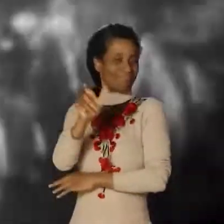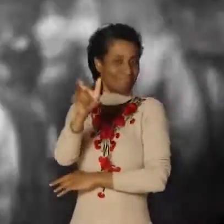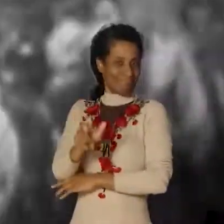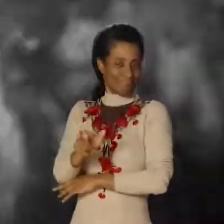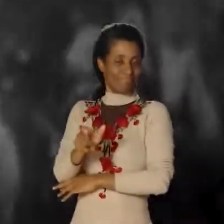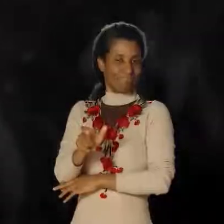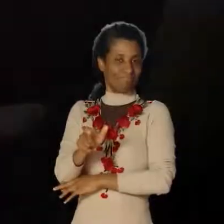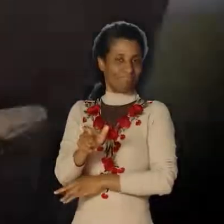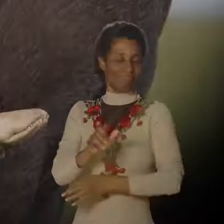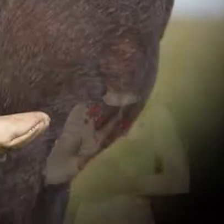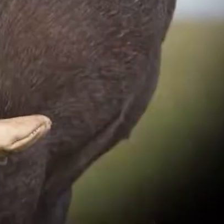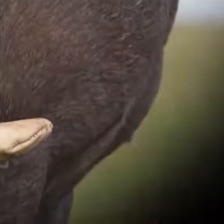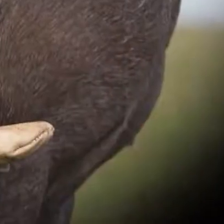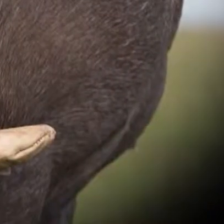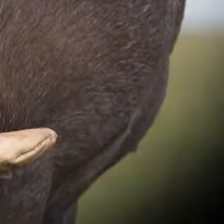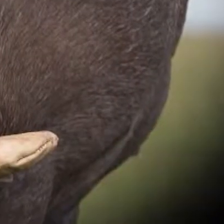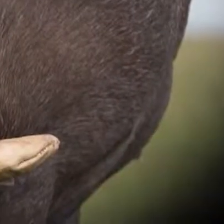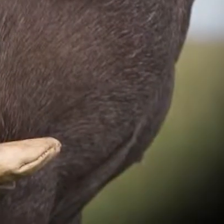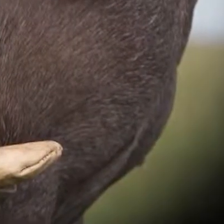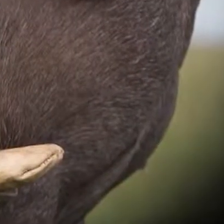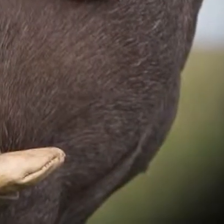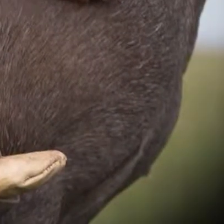primeiros europeus. Com laço